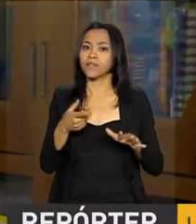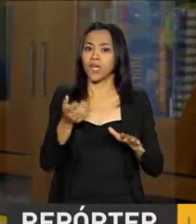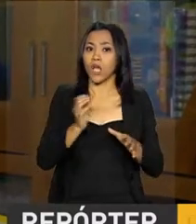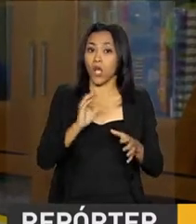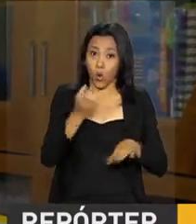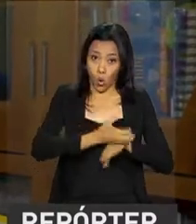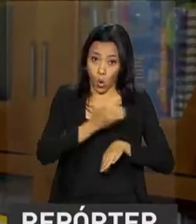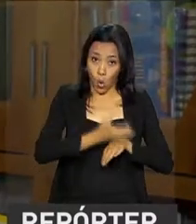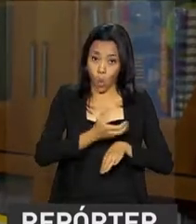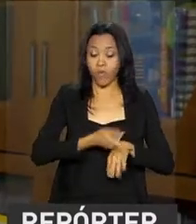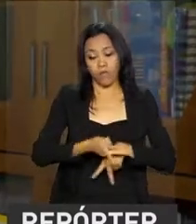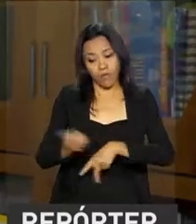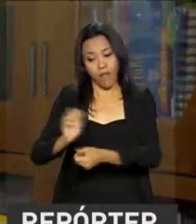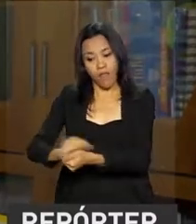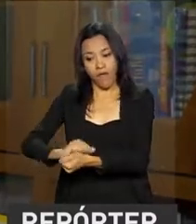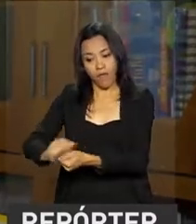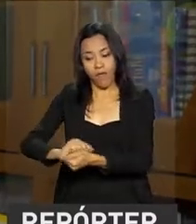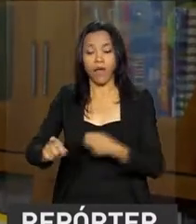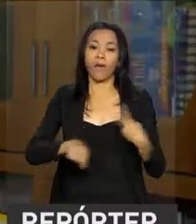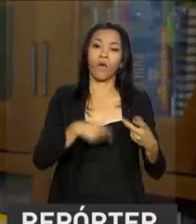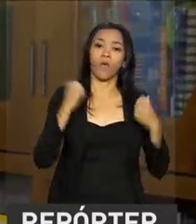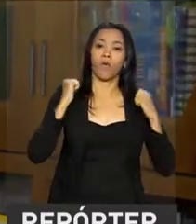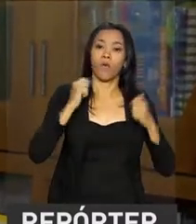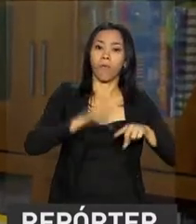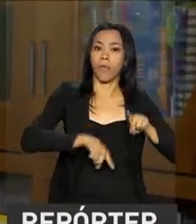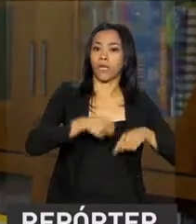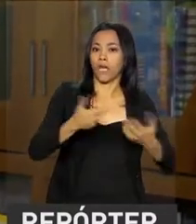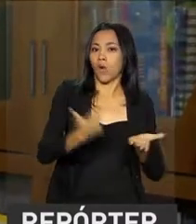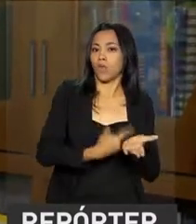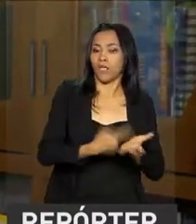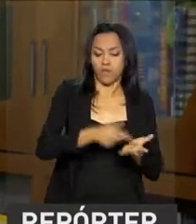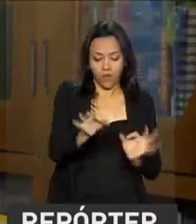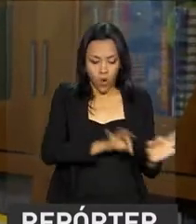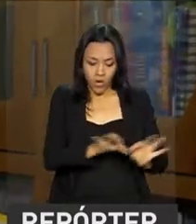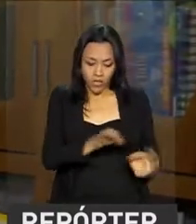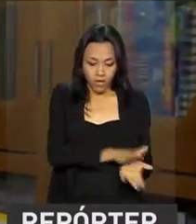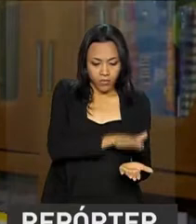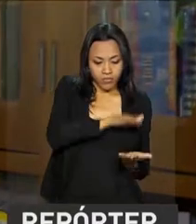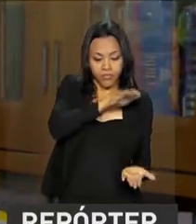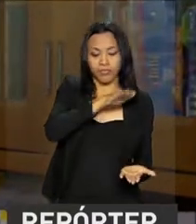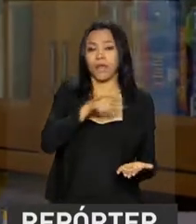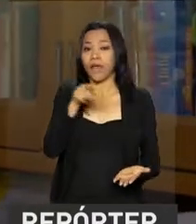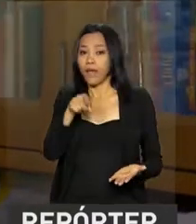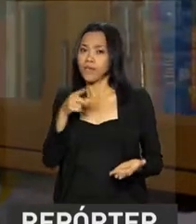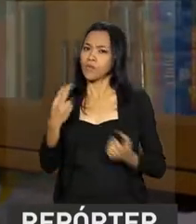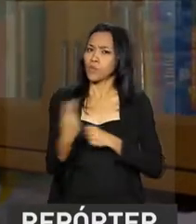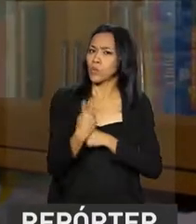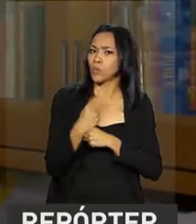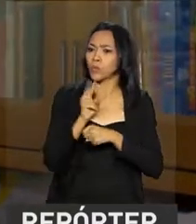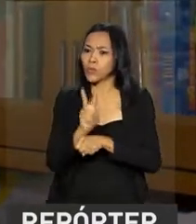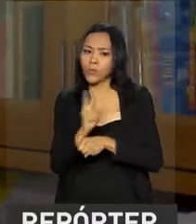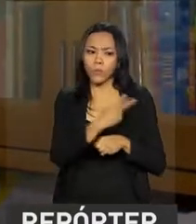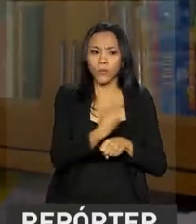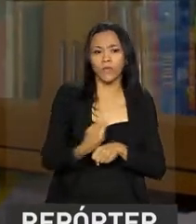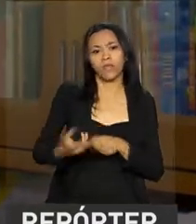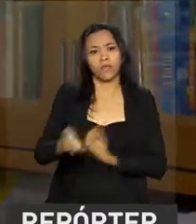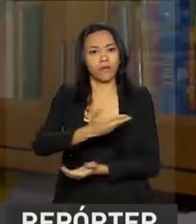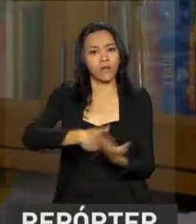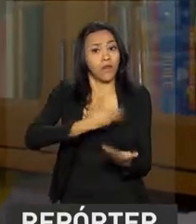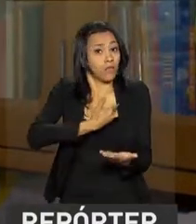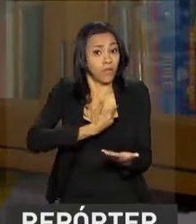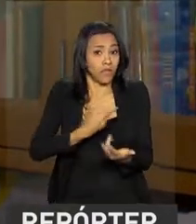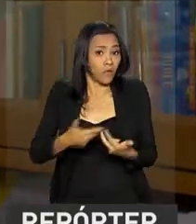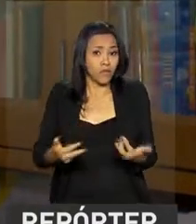de lanchar ou arrumar o material, elas se cuidam melhor, elas estão se tratando melhor, estão mais amigas. Então eu vejo assim, que são